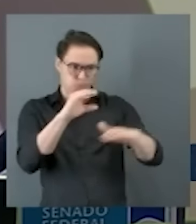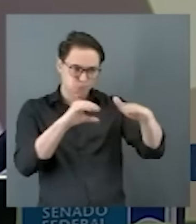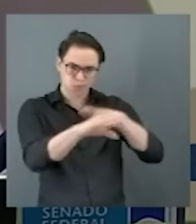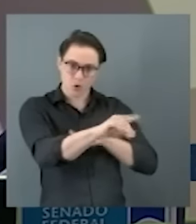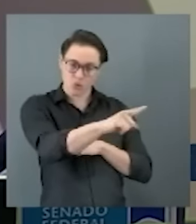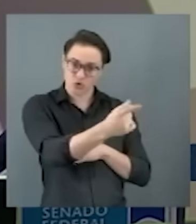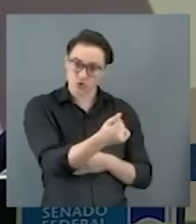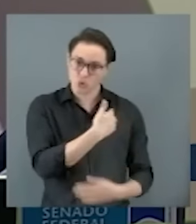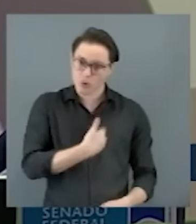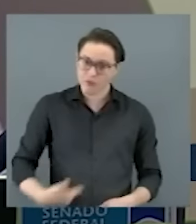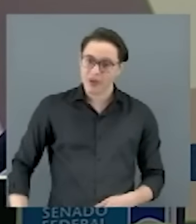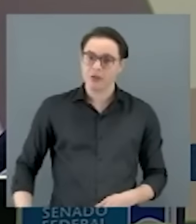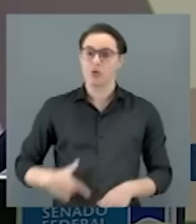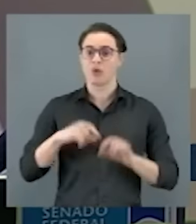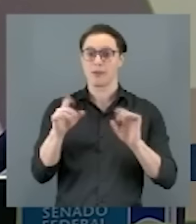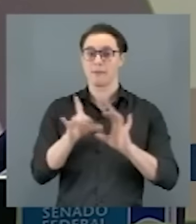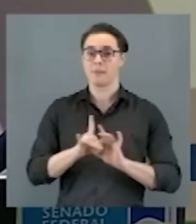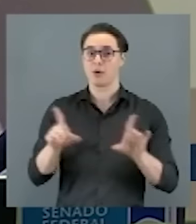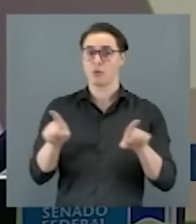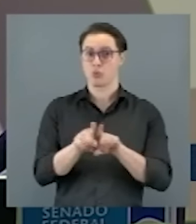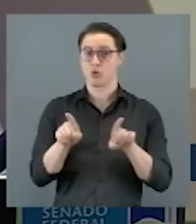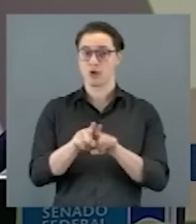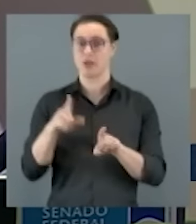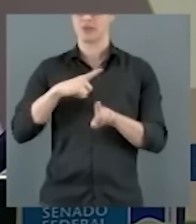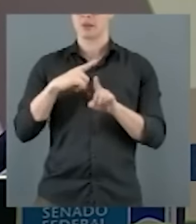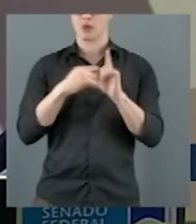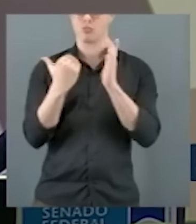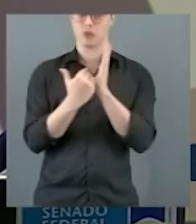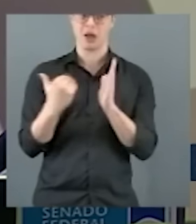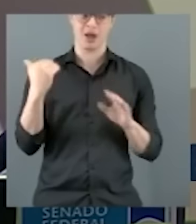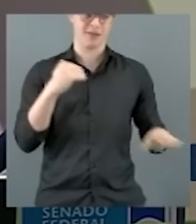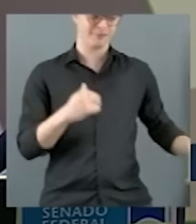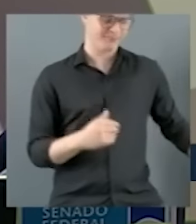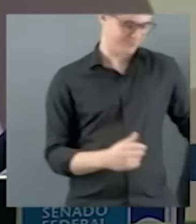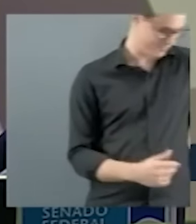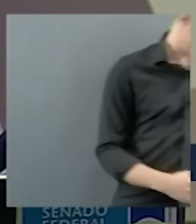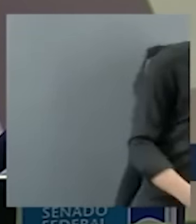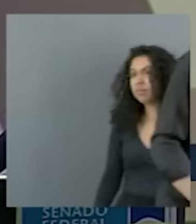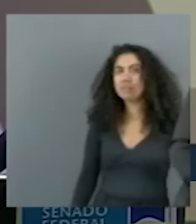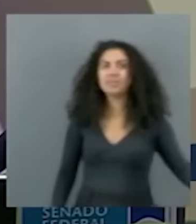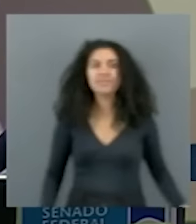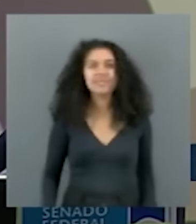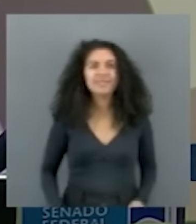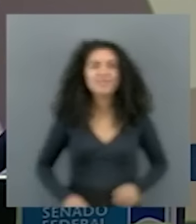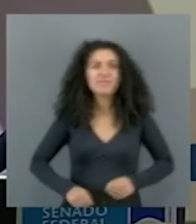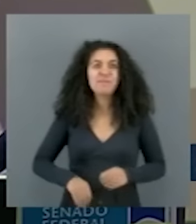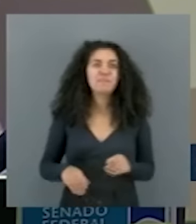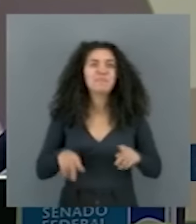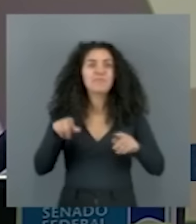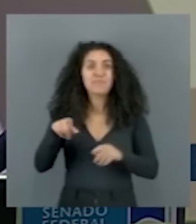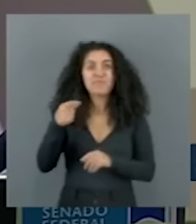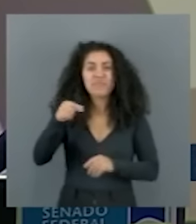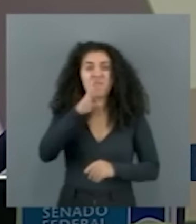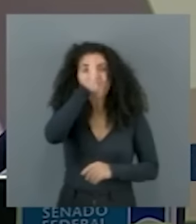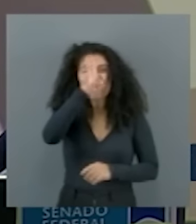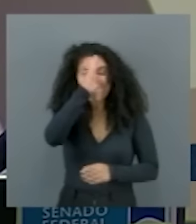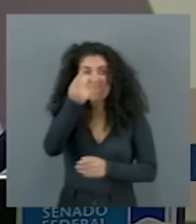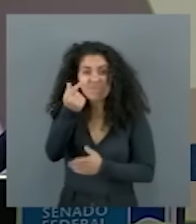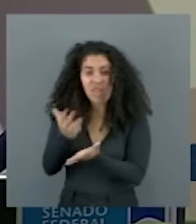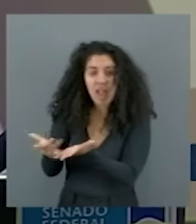e permitir que esse excesso de arrecadação vá para